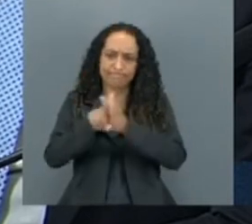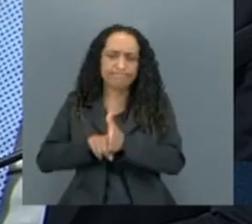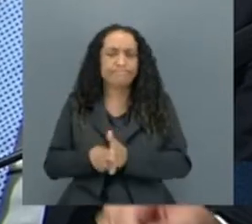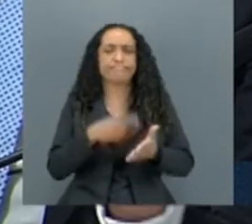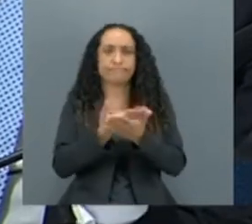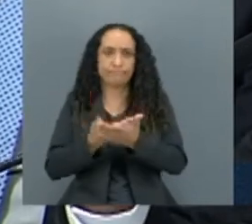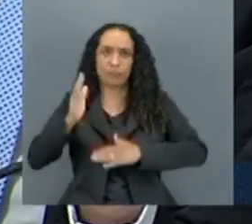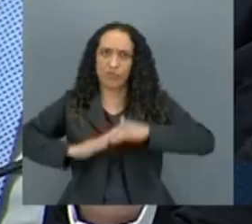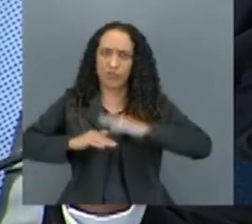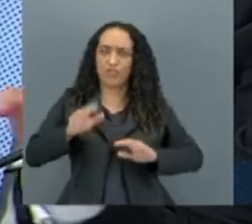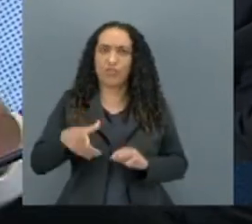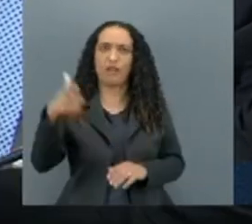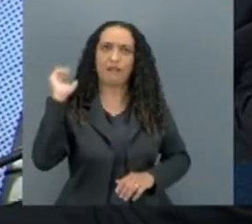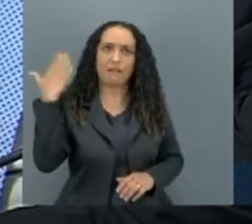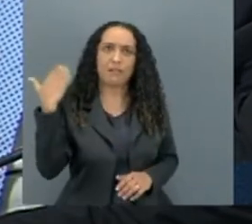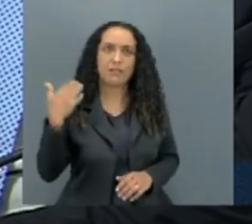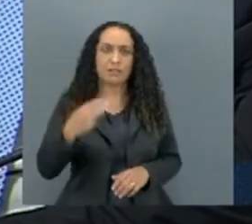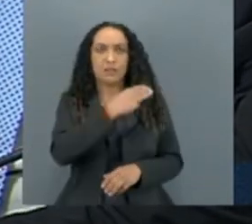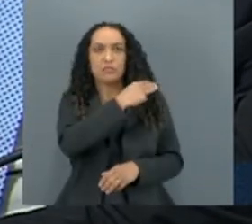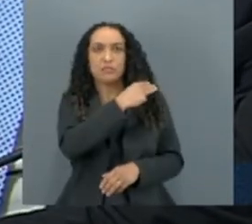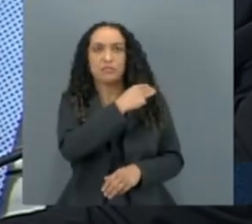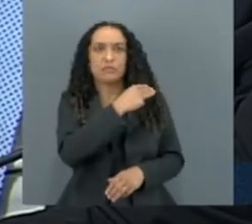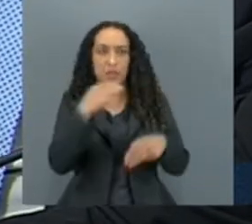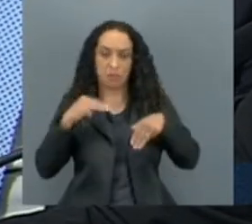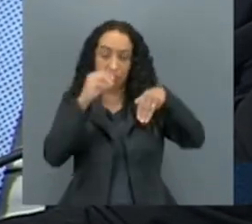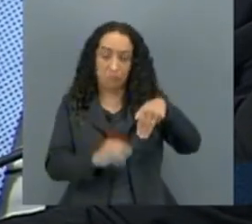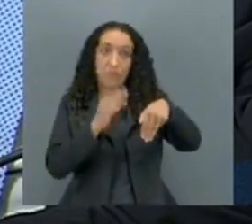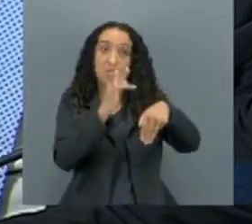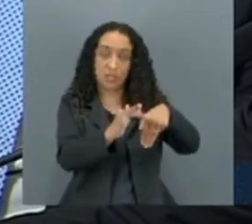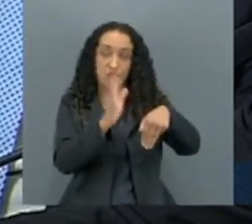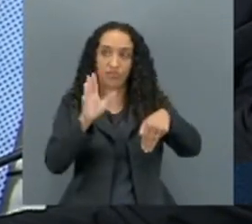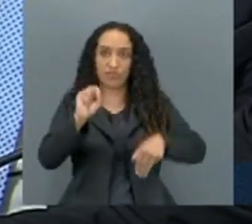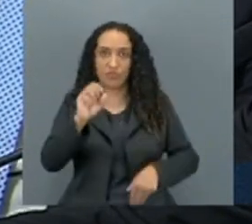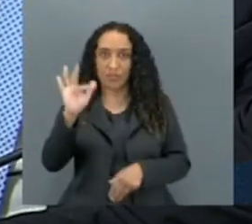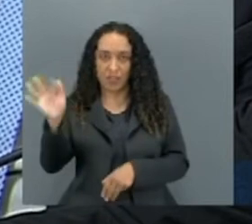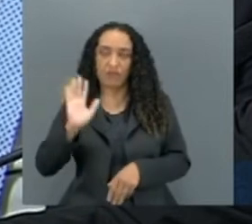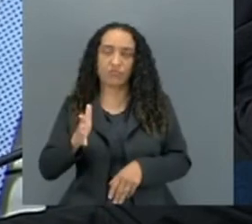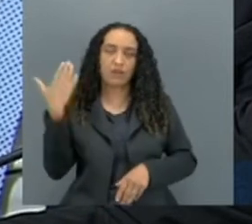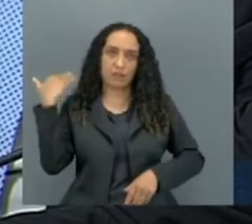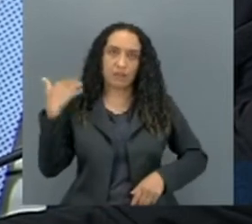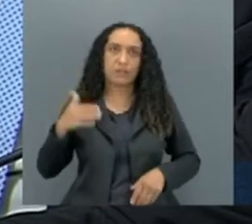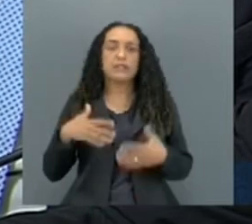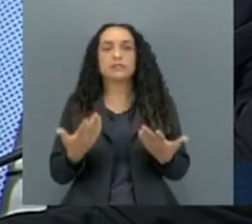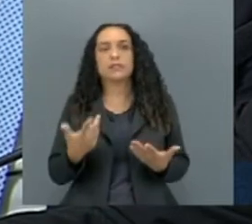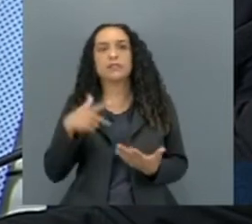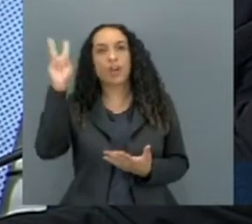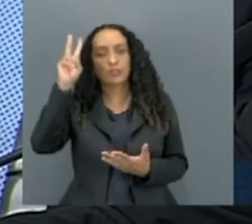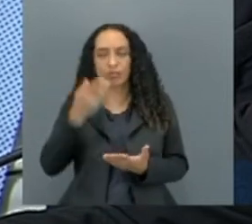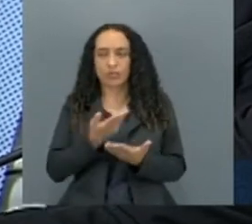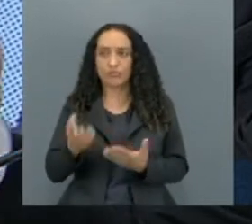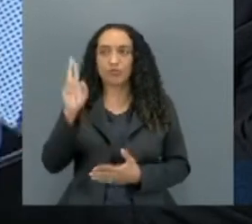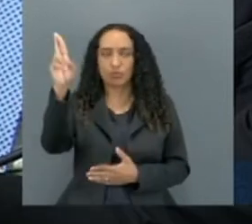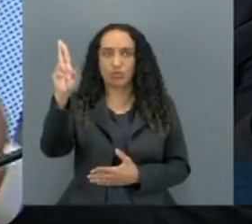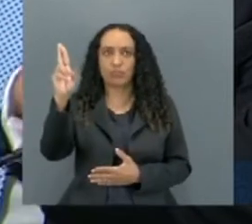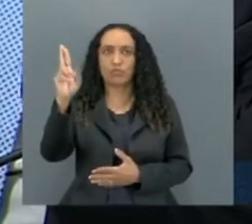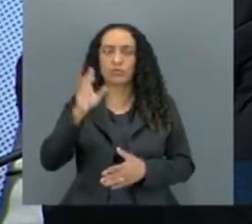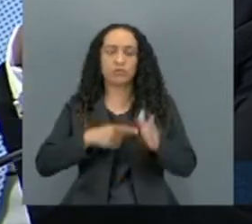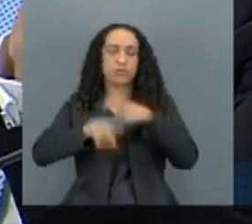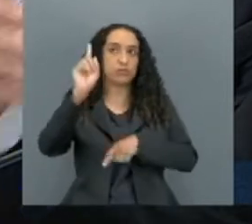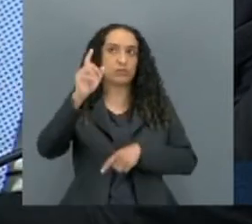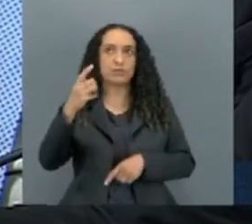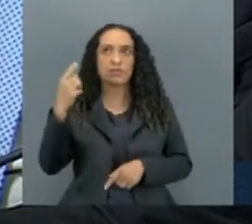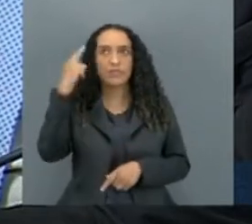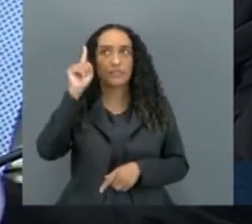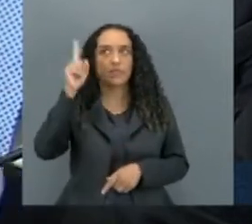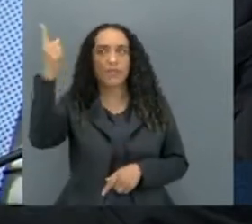foi nosso ministro, há poucos meses foi nosso ministro do Supremo. Então, a história do senhor precede suas ideias,